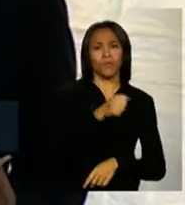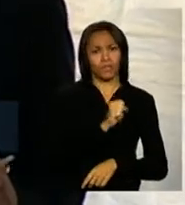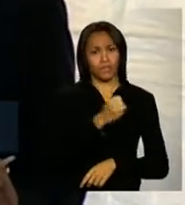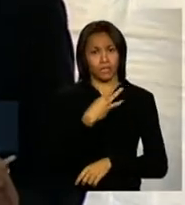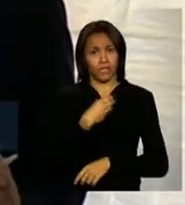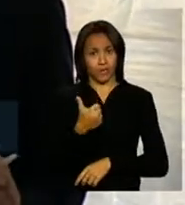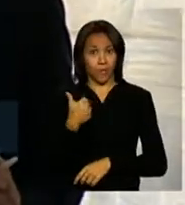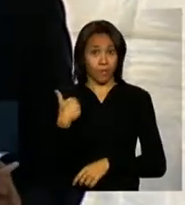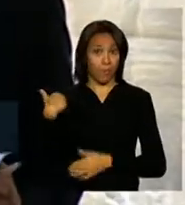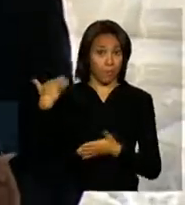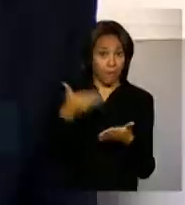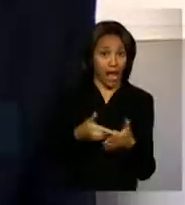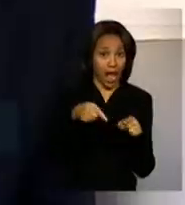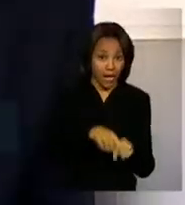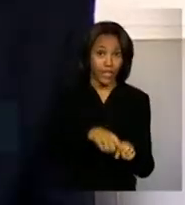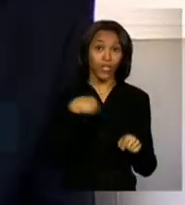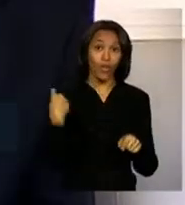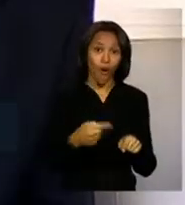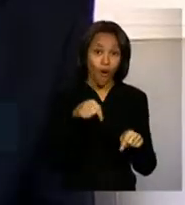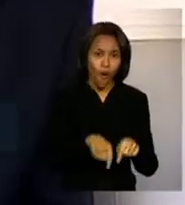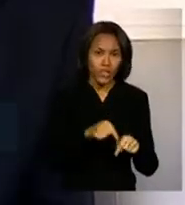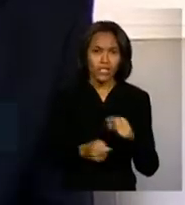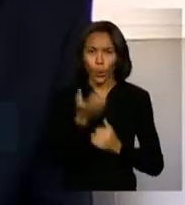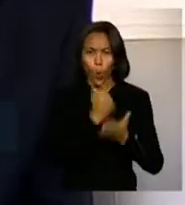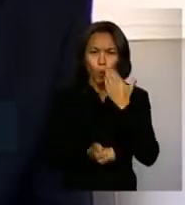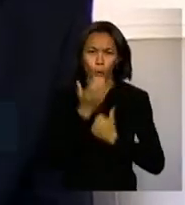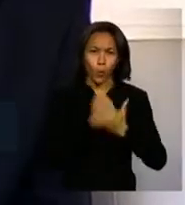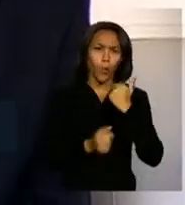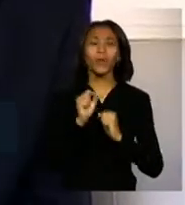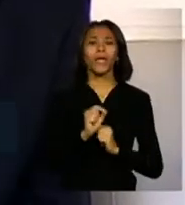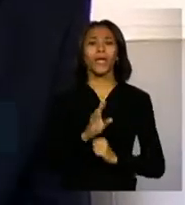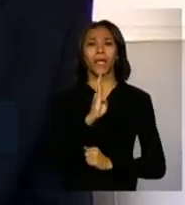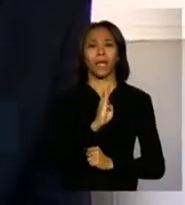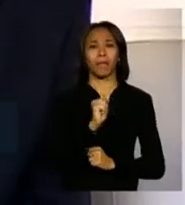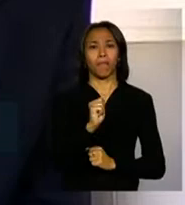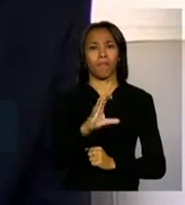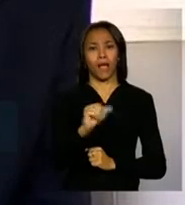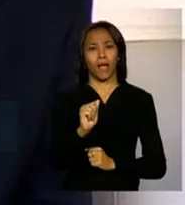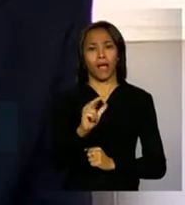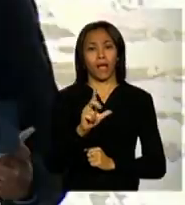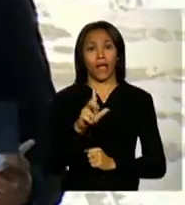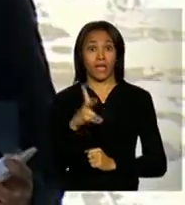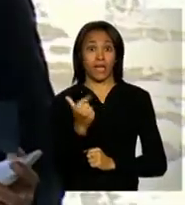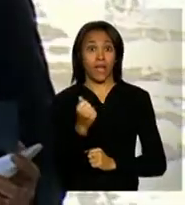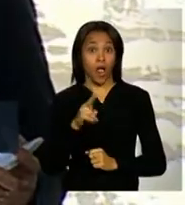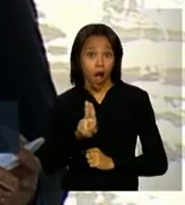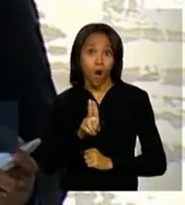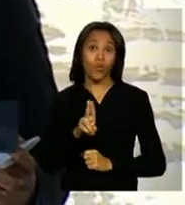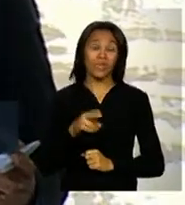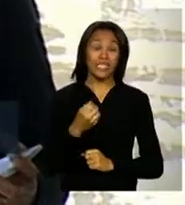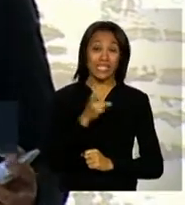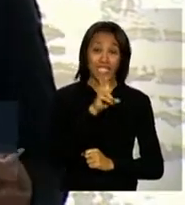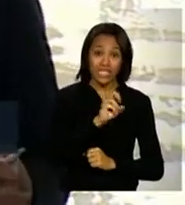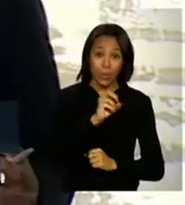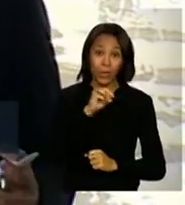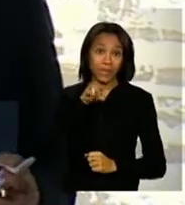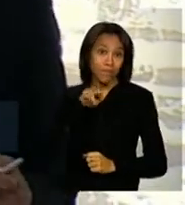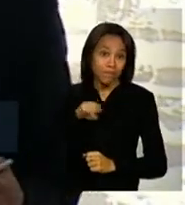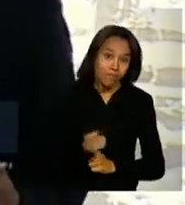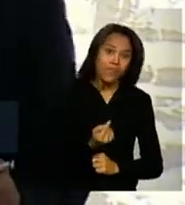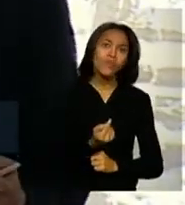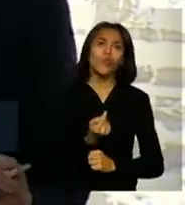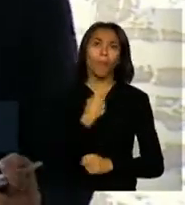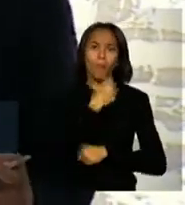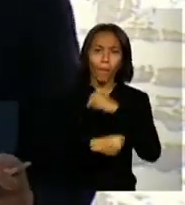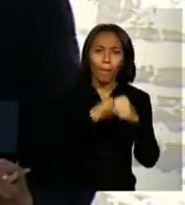cá nós nos tornamos os maiores consumidores de bacalhau salgado do mundo importando 50 mil toneladas por ano a um